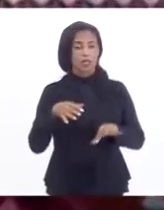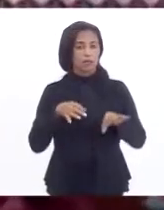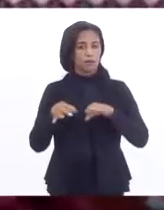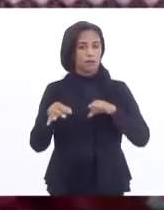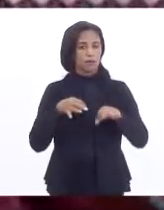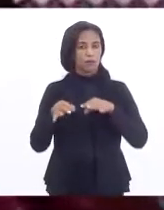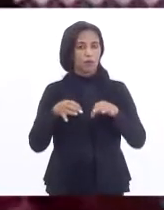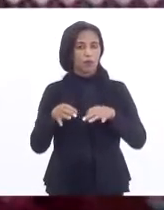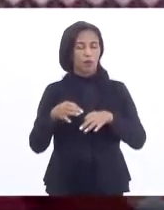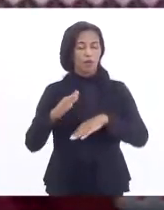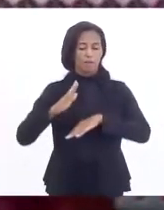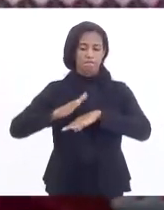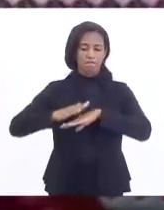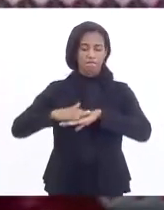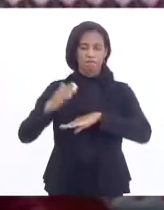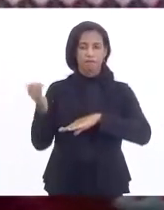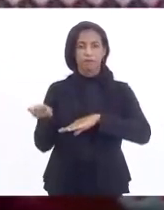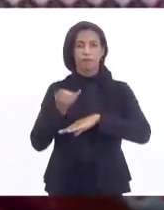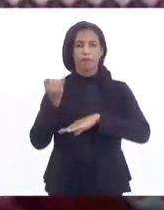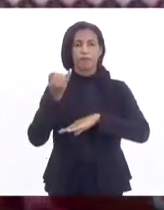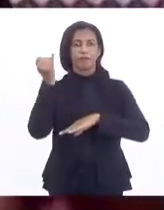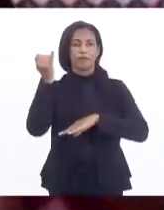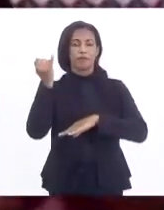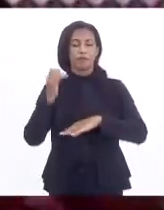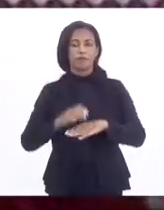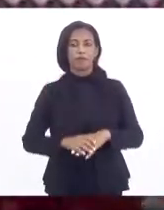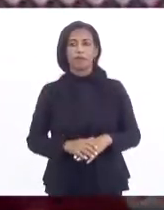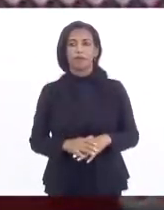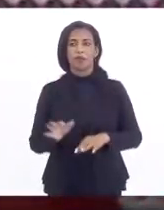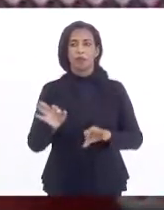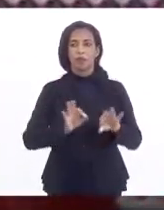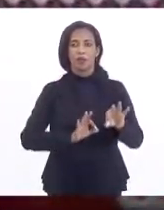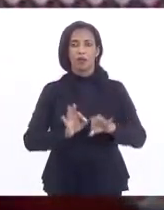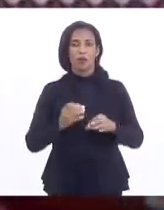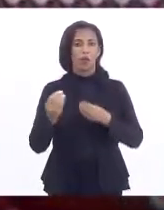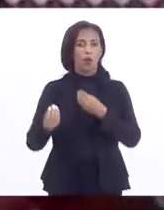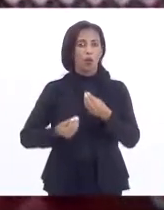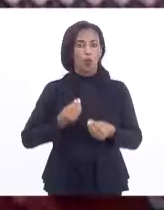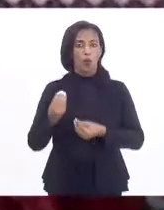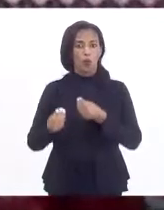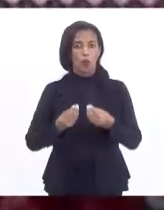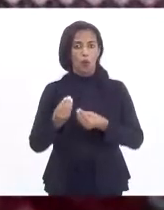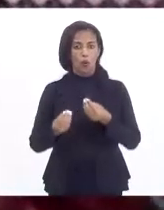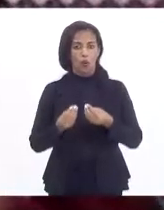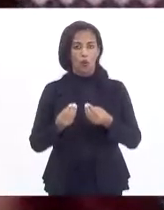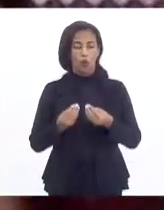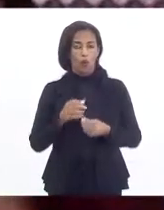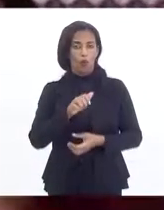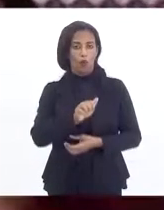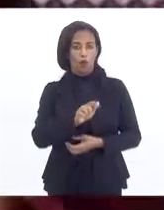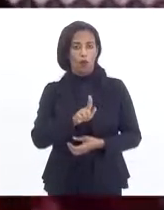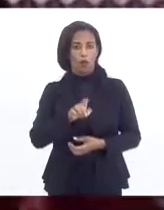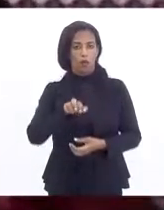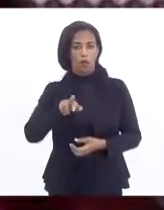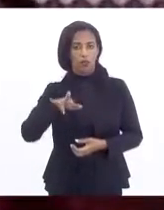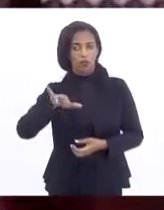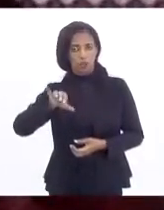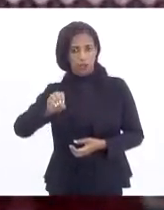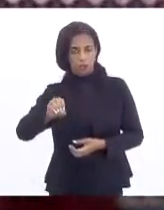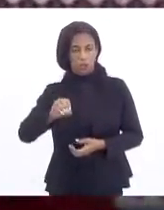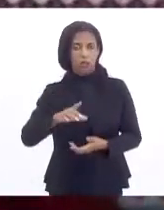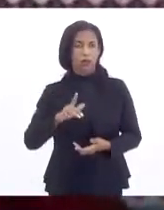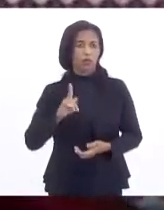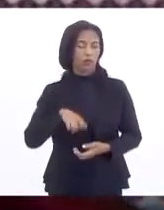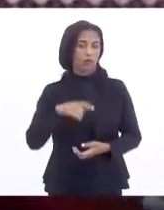é meritório, porque ele estabelece medidas como fomento pela AGRI, o que é fundamental,